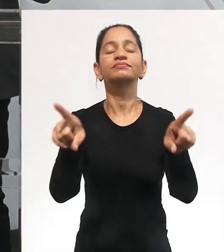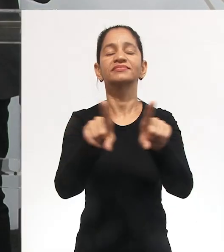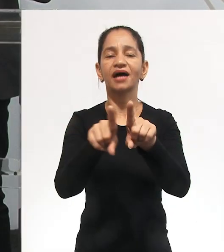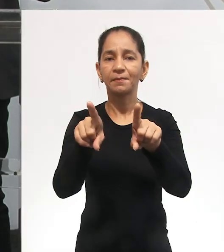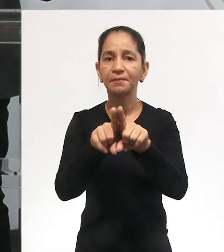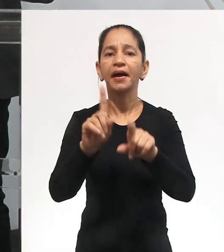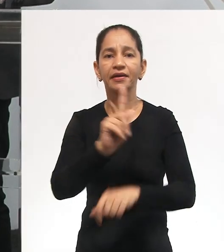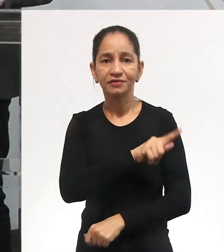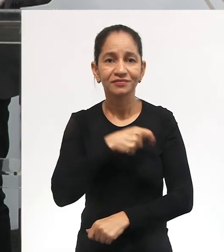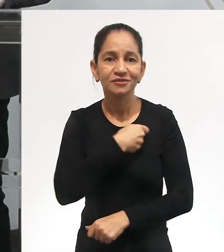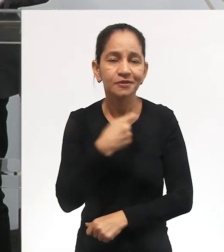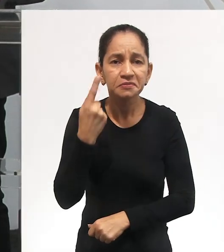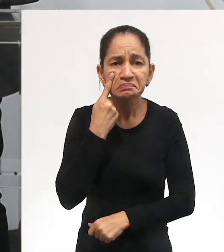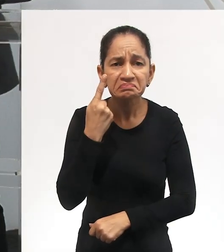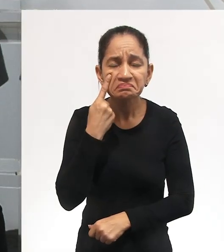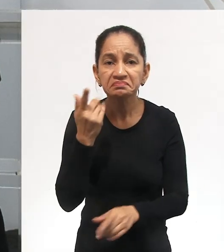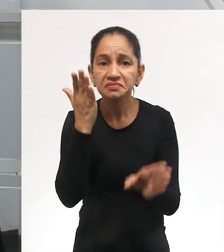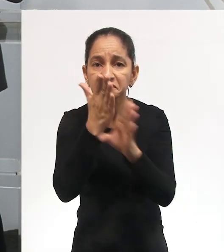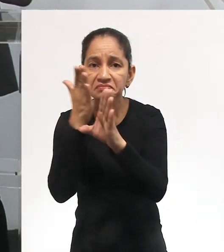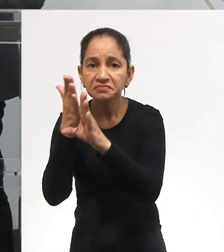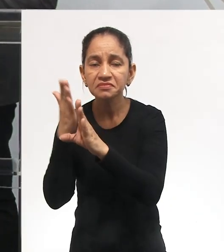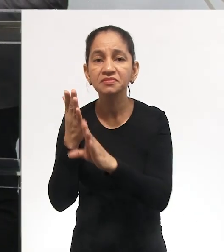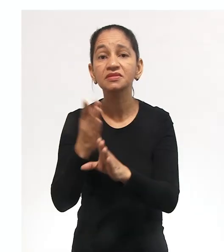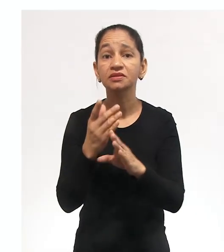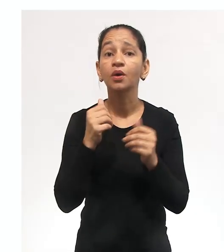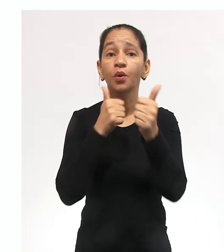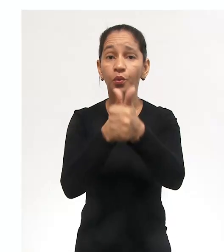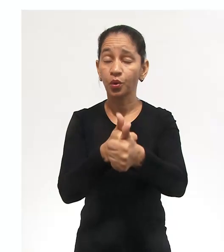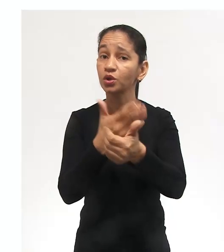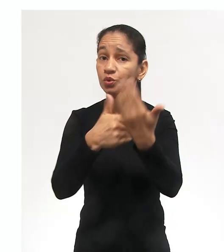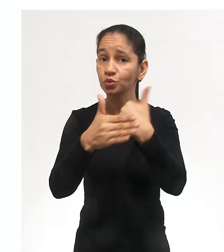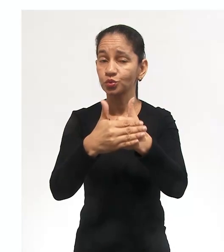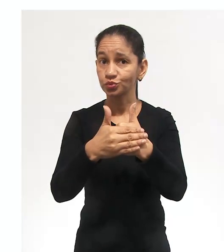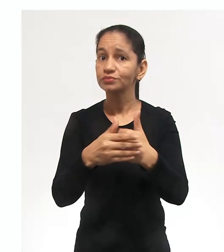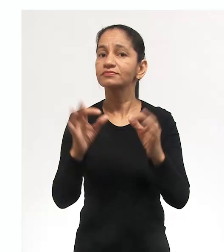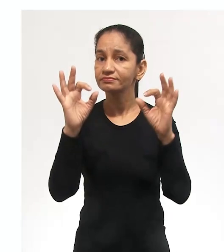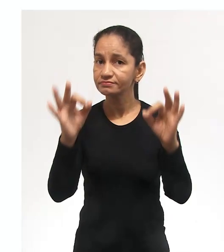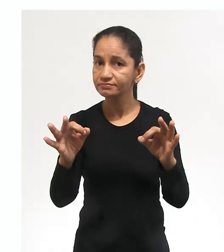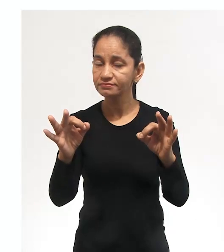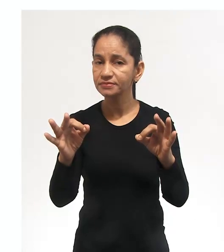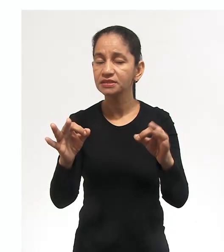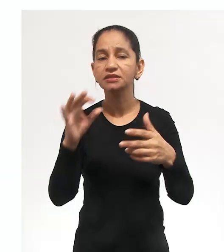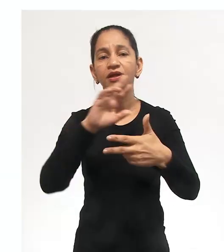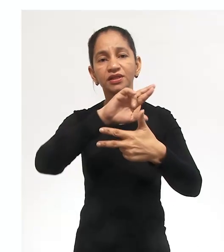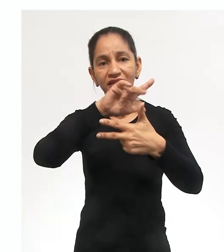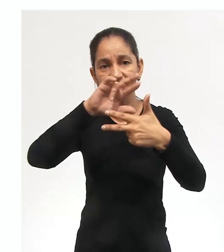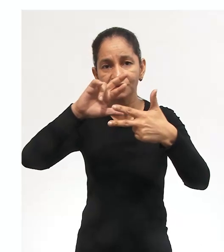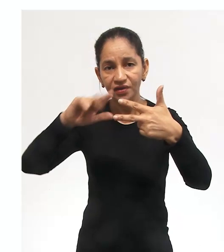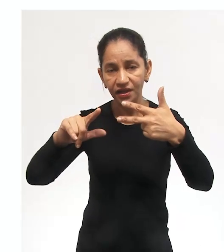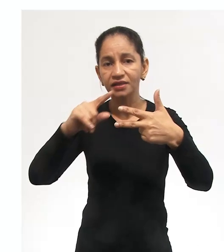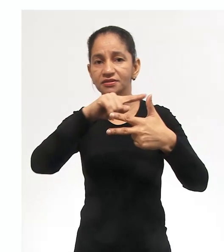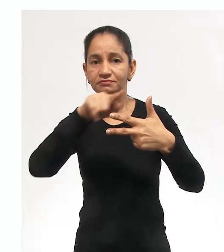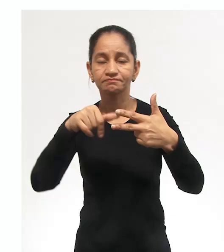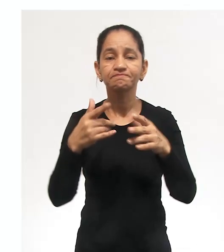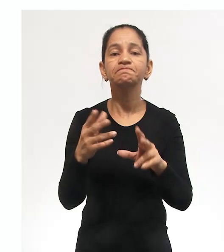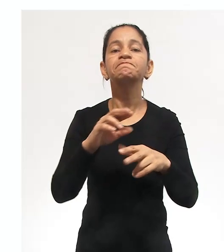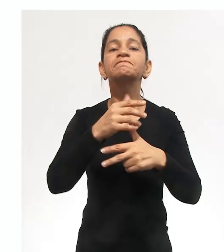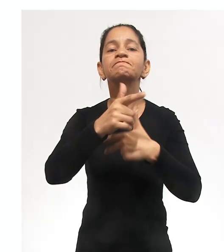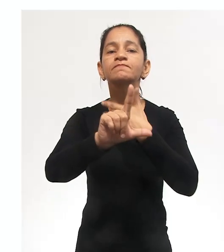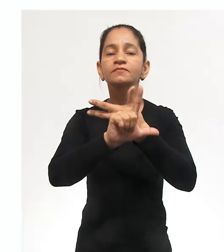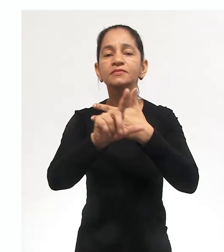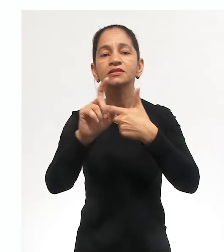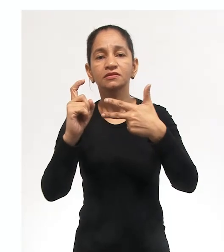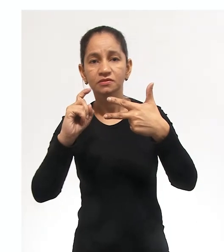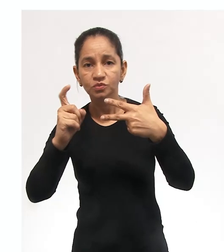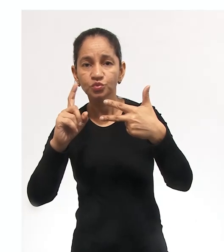a fiscalização dos municípios, tá bom? Continua aqui comigo. Né? Acabamos de ver aqui, então, a diferença de controle interno e externo, que são controles